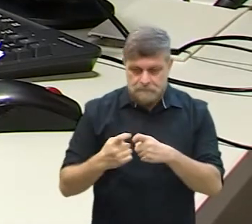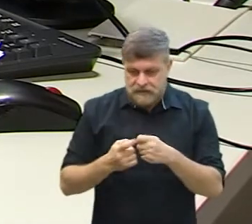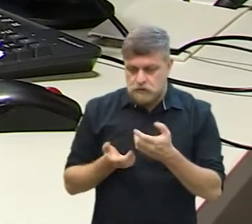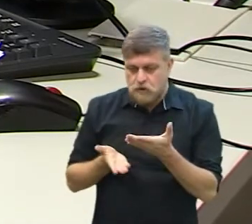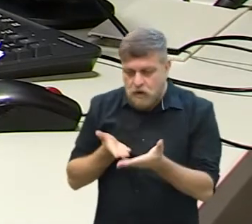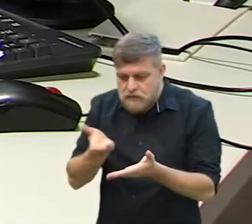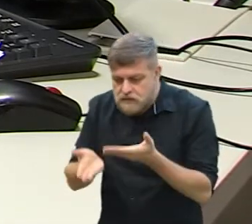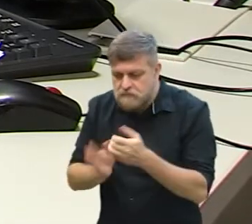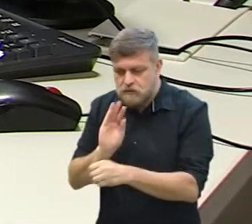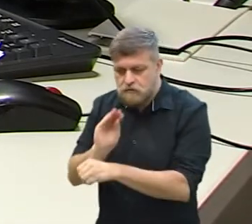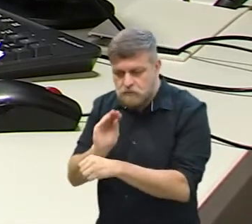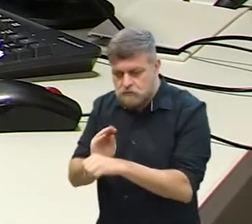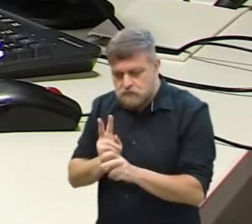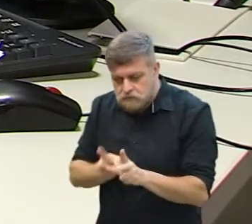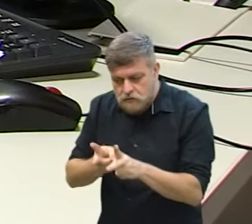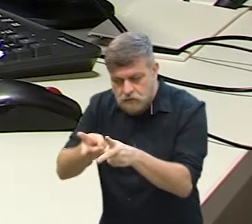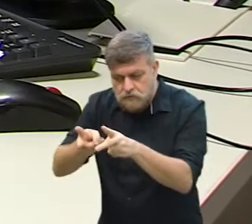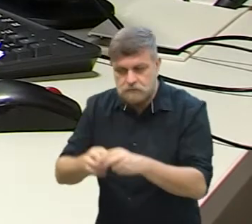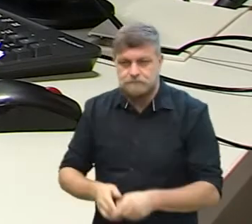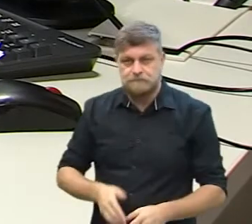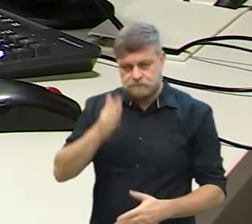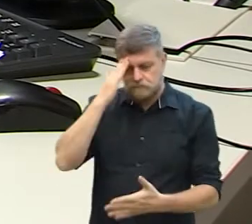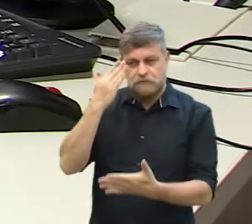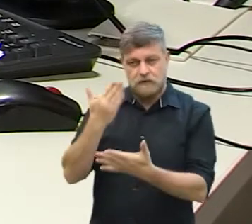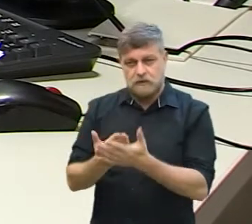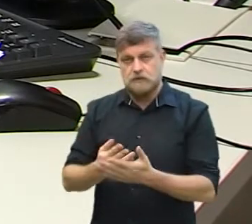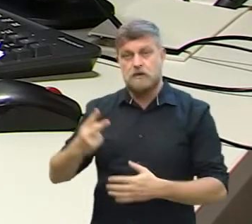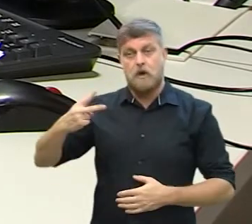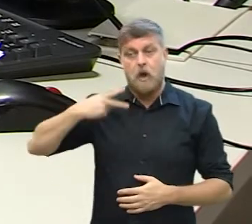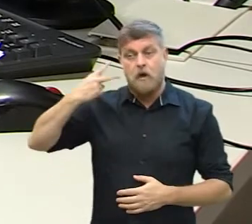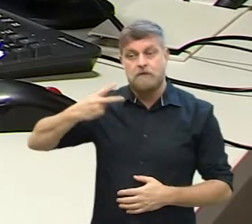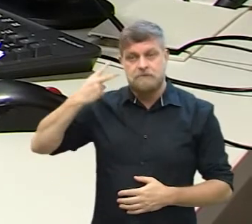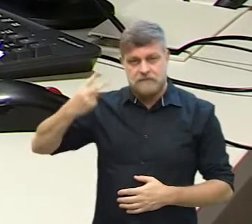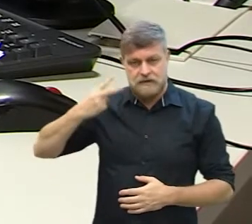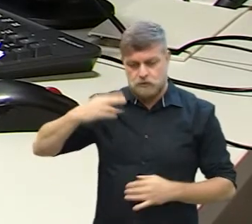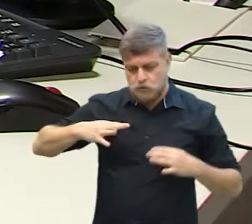continuidade dos tratamentos, e eu creio que este motivo